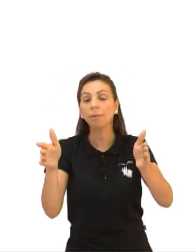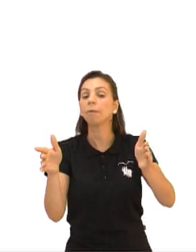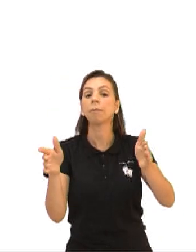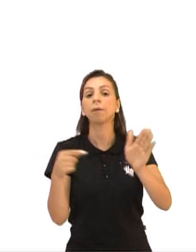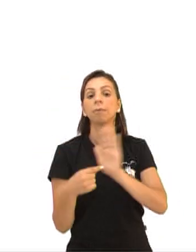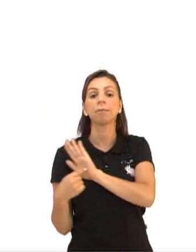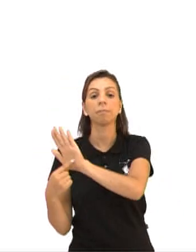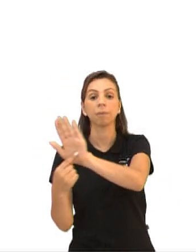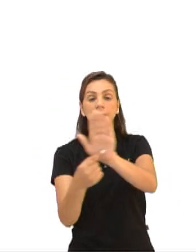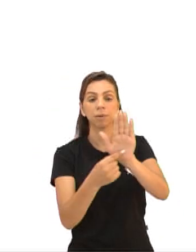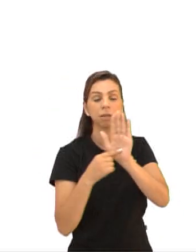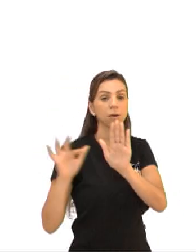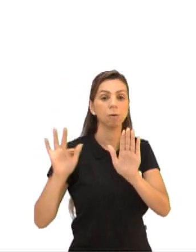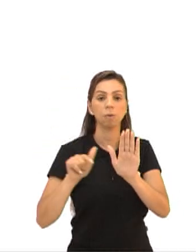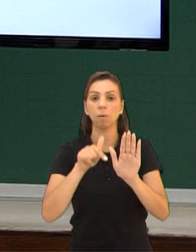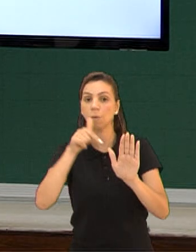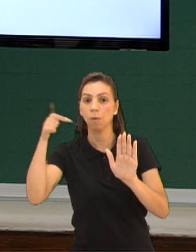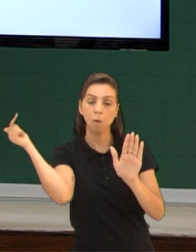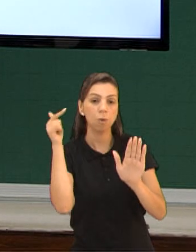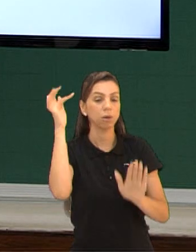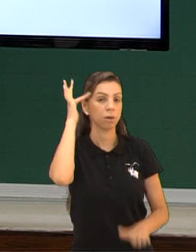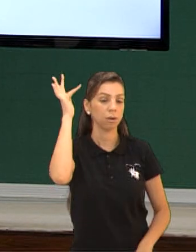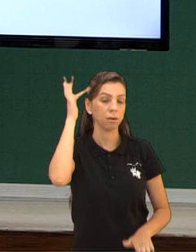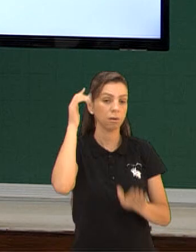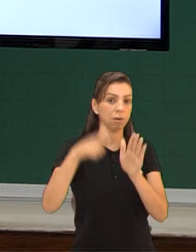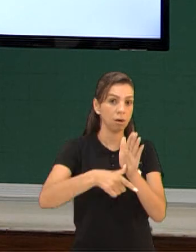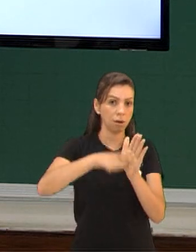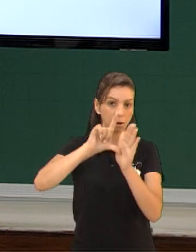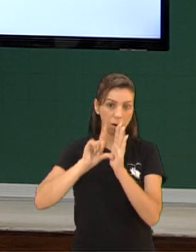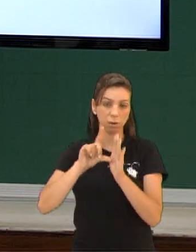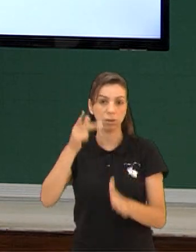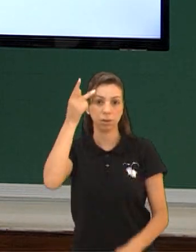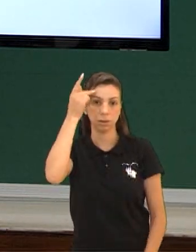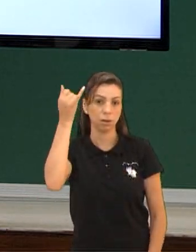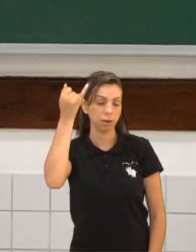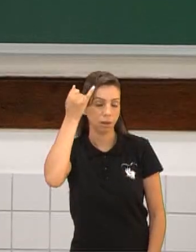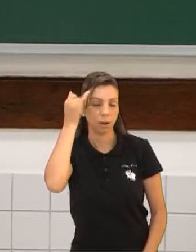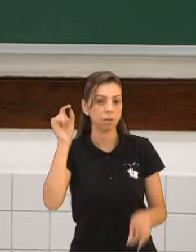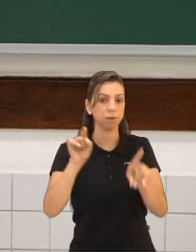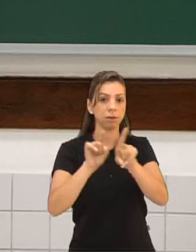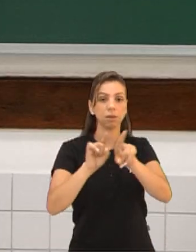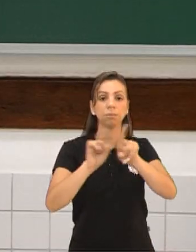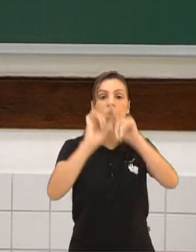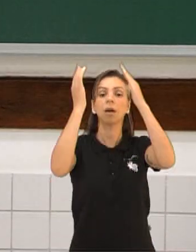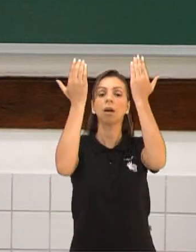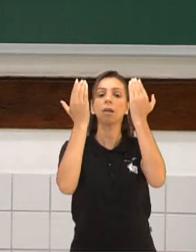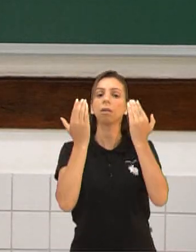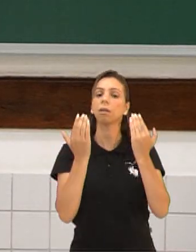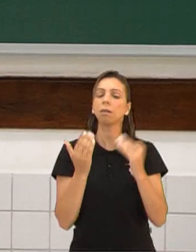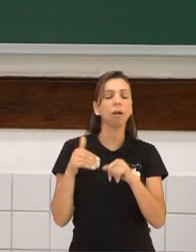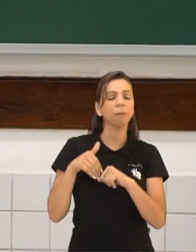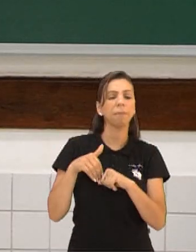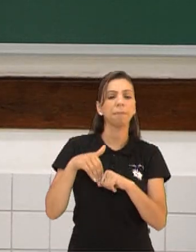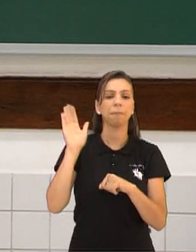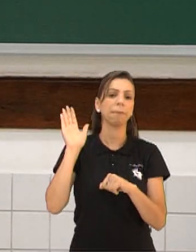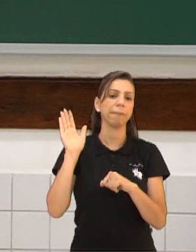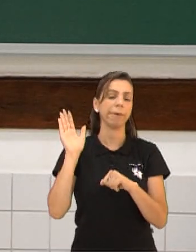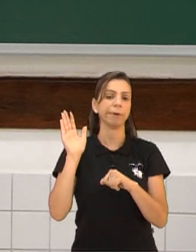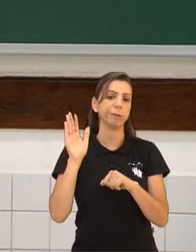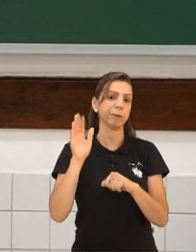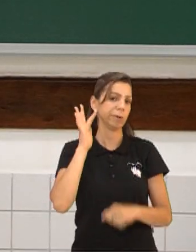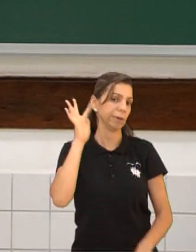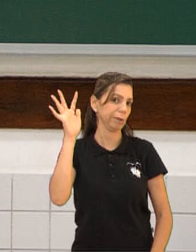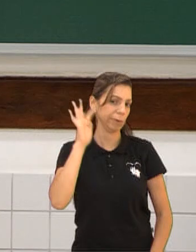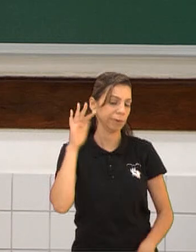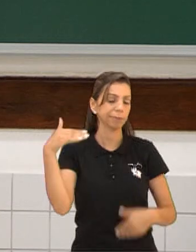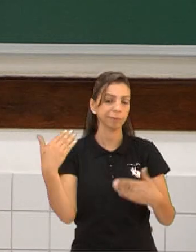antecedentes, outras teorias que vieram anteriores a ele, e também analisar algumas das suas máximas. Então, desde já, pegue sua